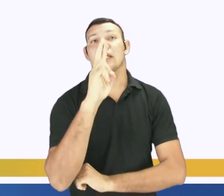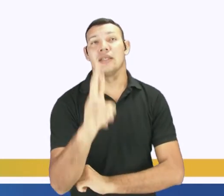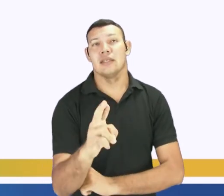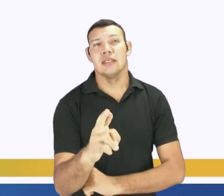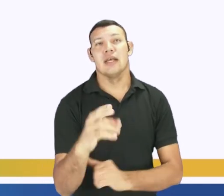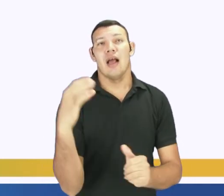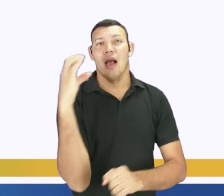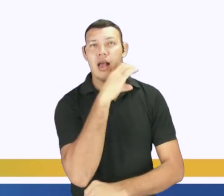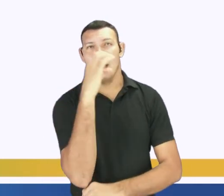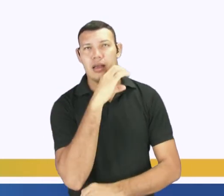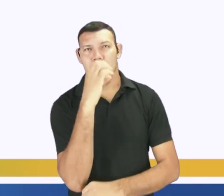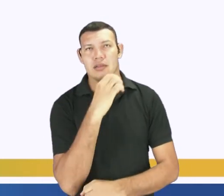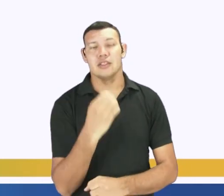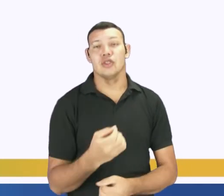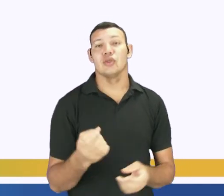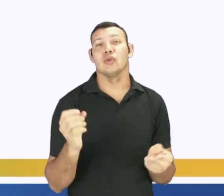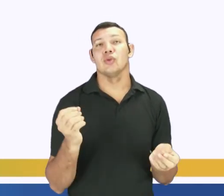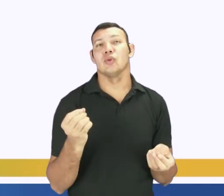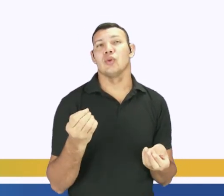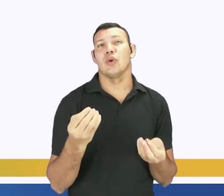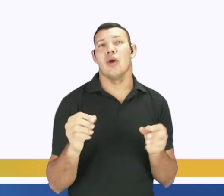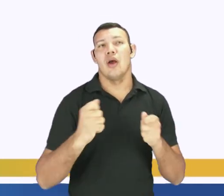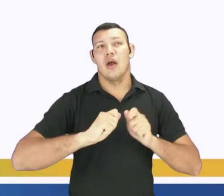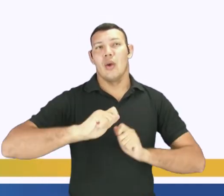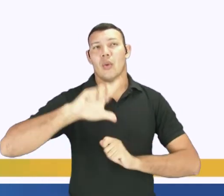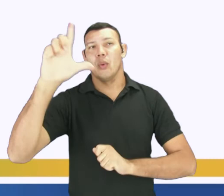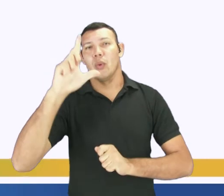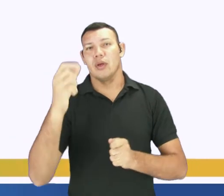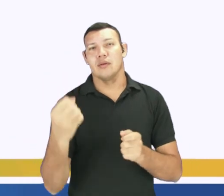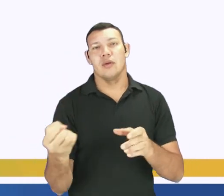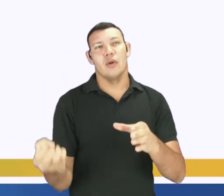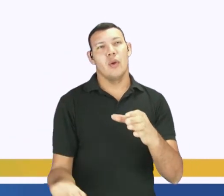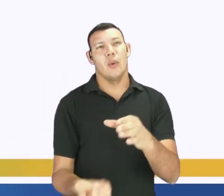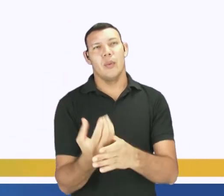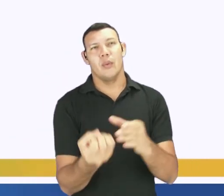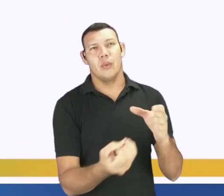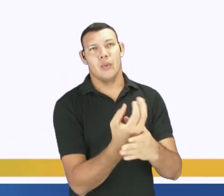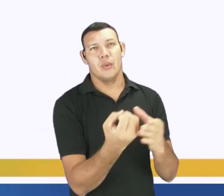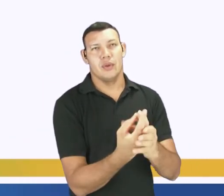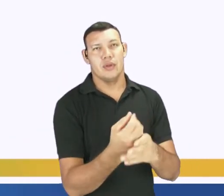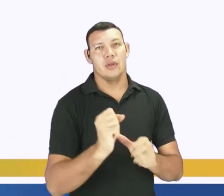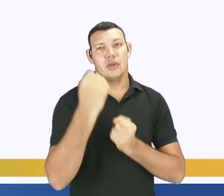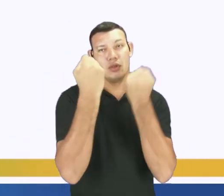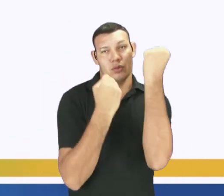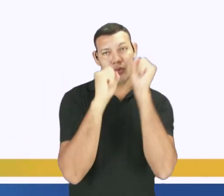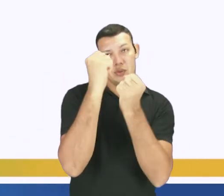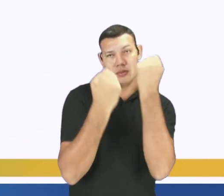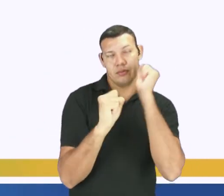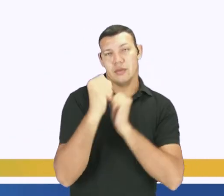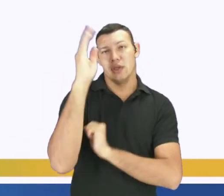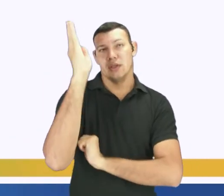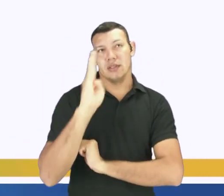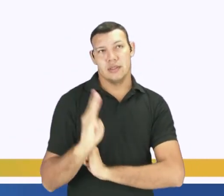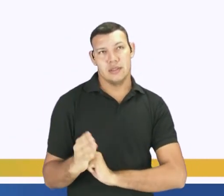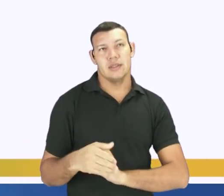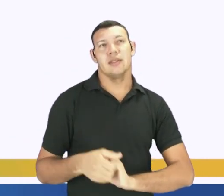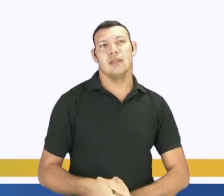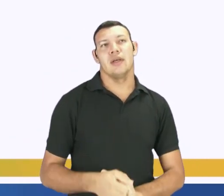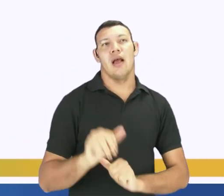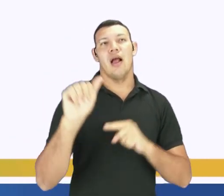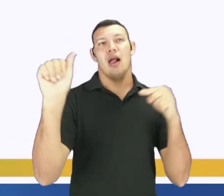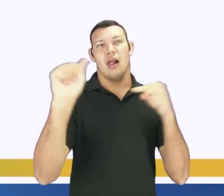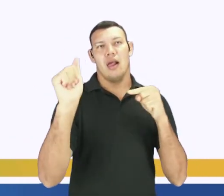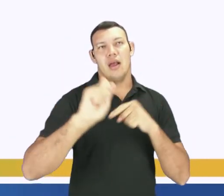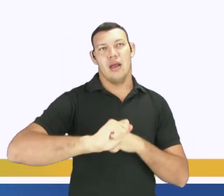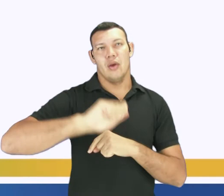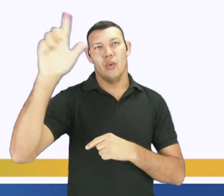da implementação de indústrias no Brasil? Letra A, o aumento de café produzido. Letra B, a diminuição na demanda de